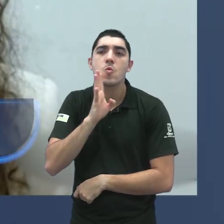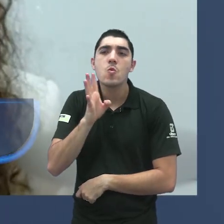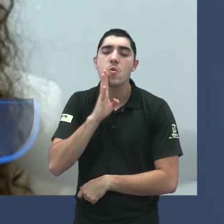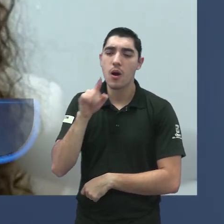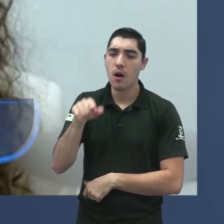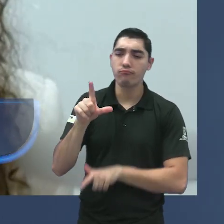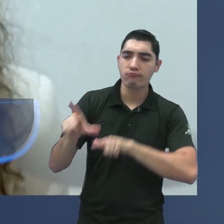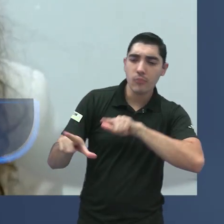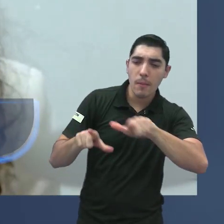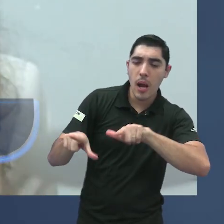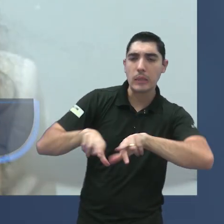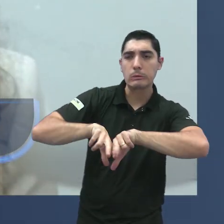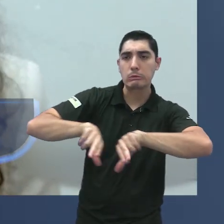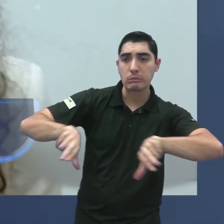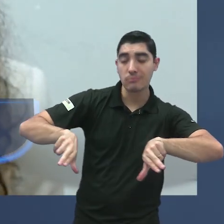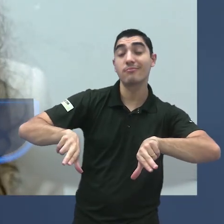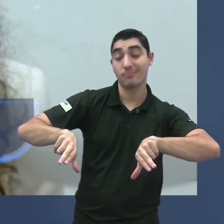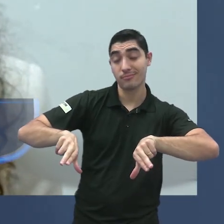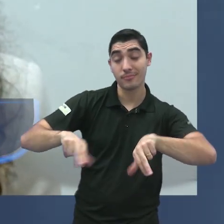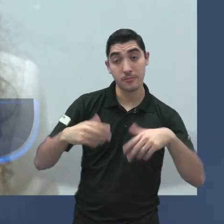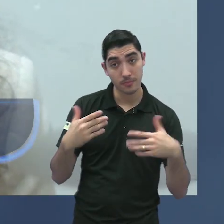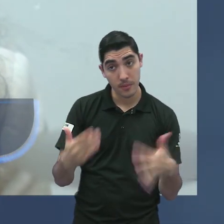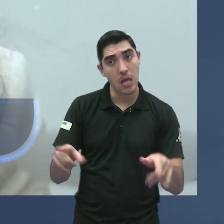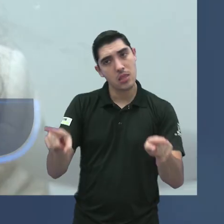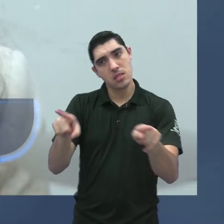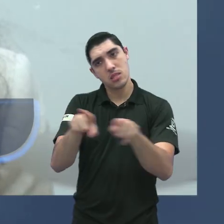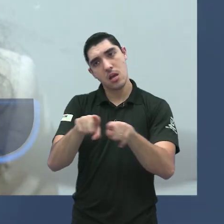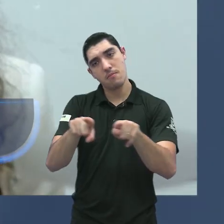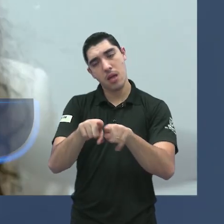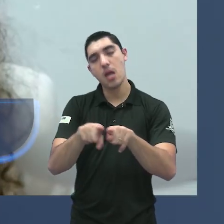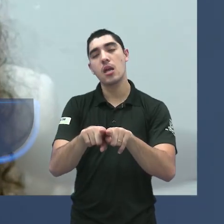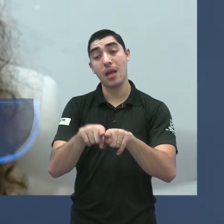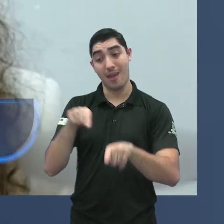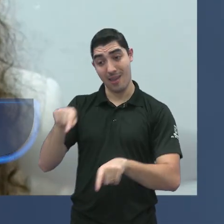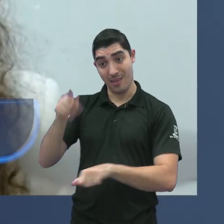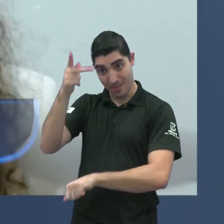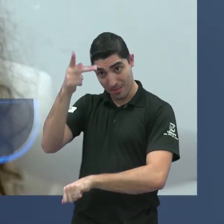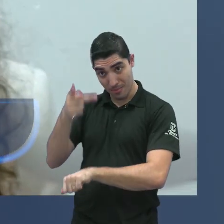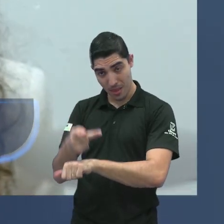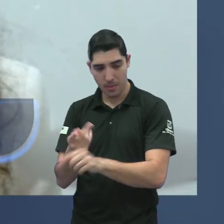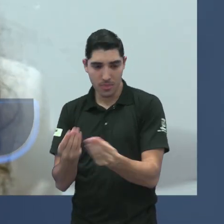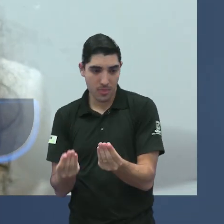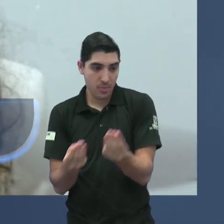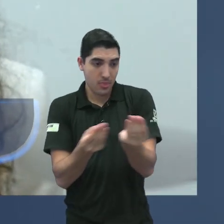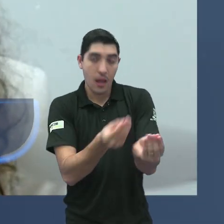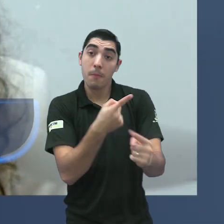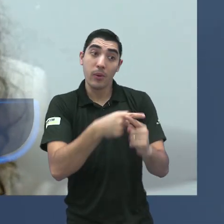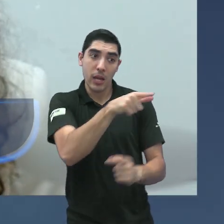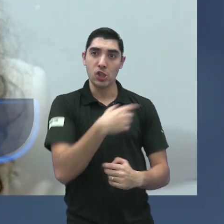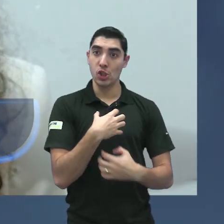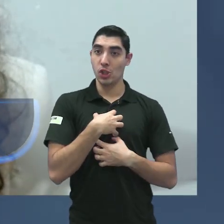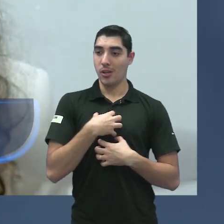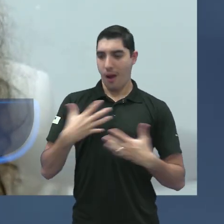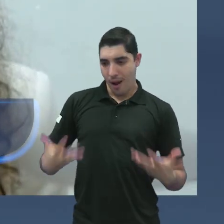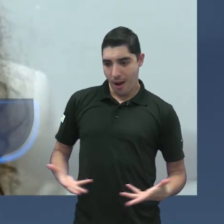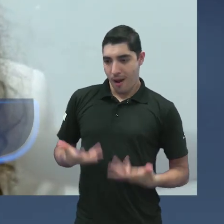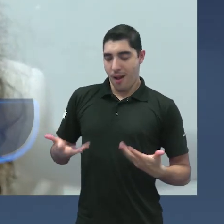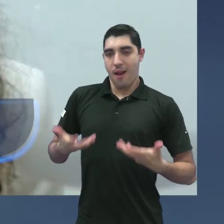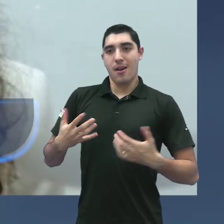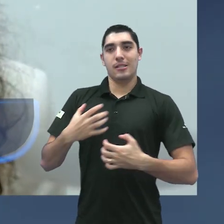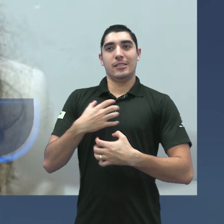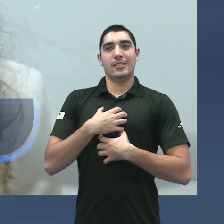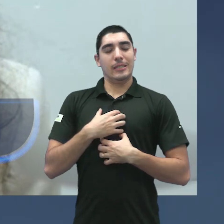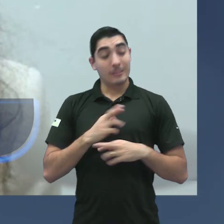mais informações sobre ele. Mas, ao mesmo tempo, também, o prêmio, ele é motivador. A gente espera que ele